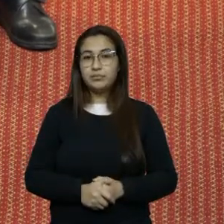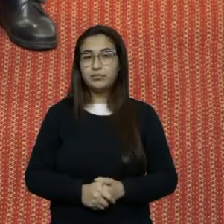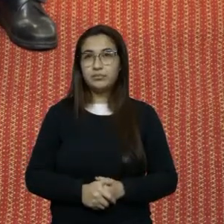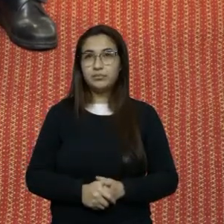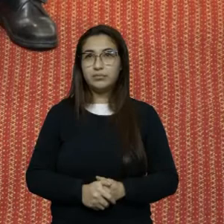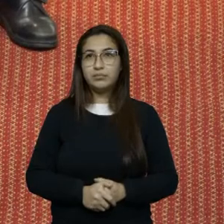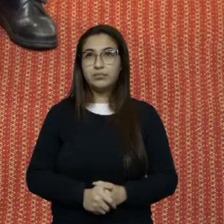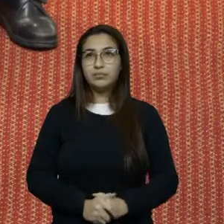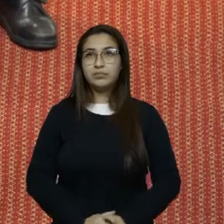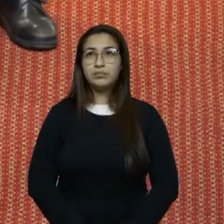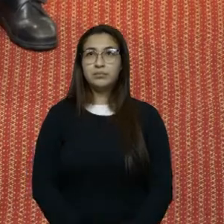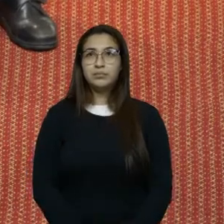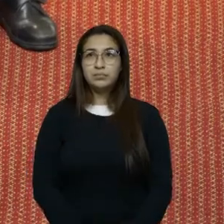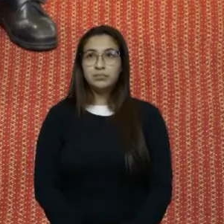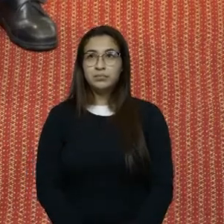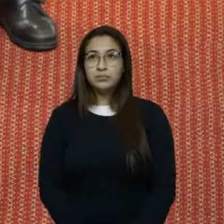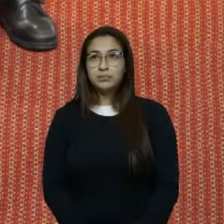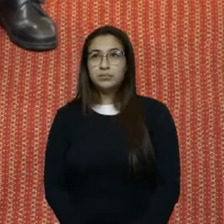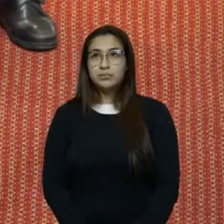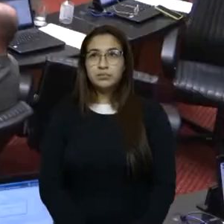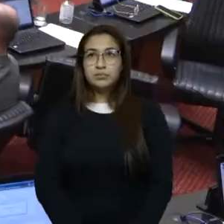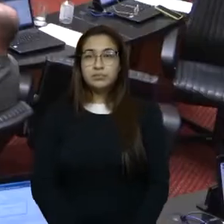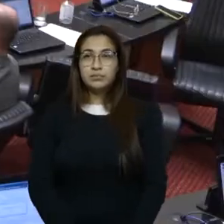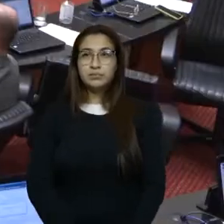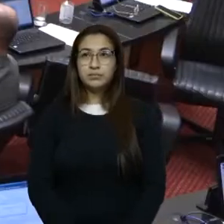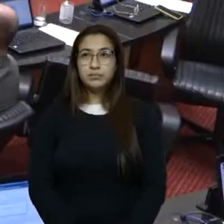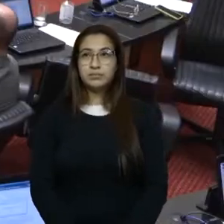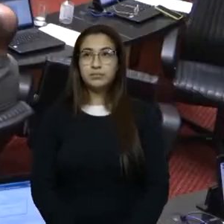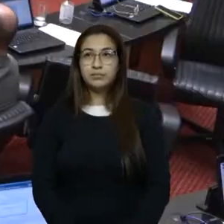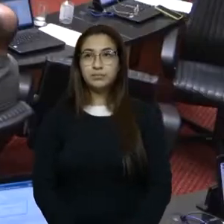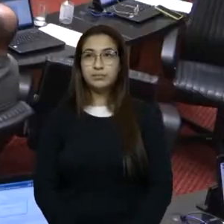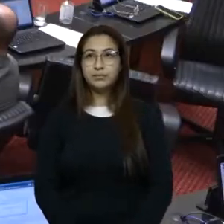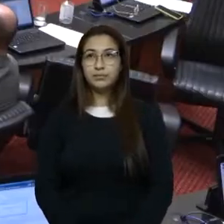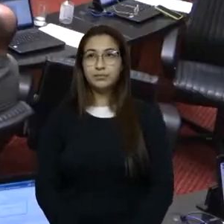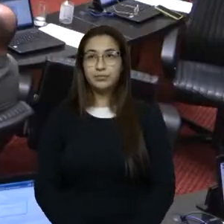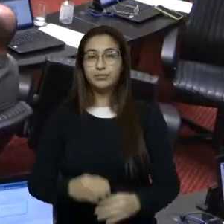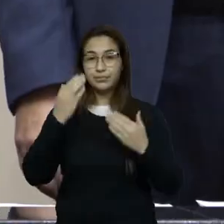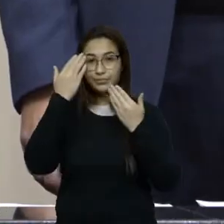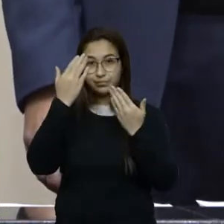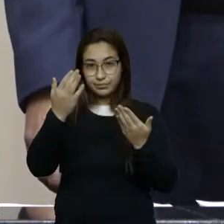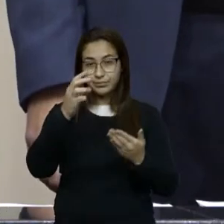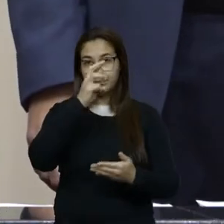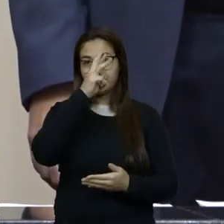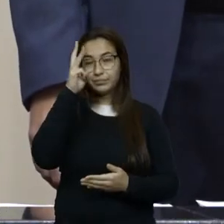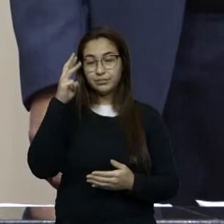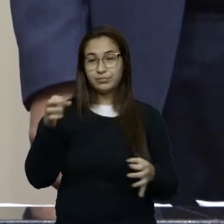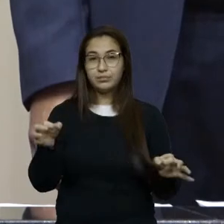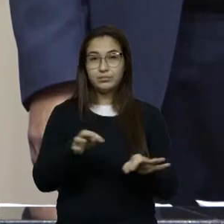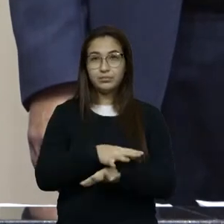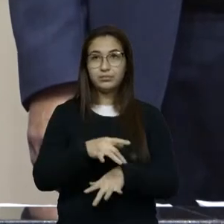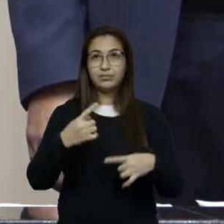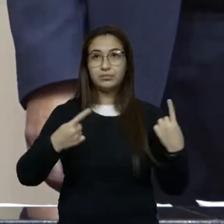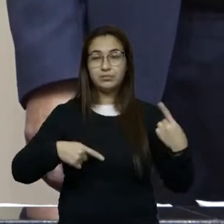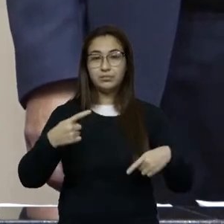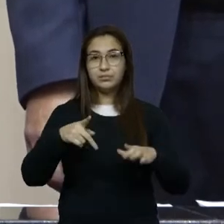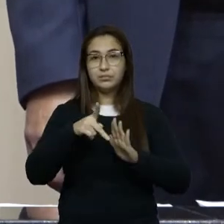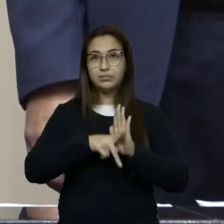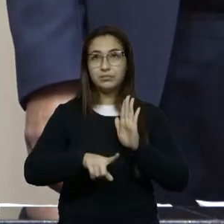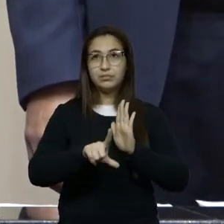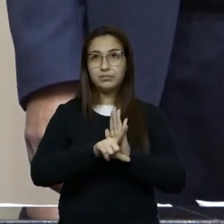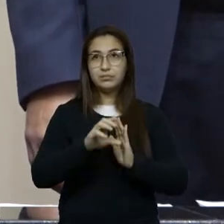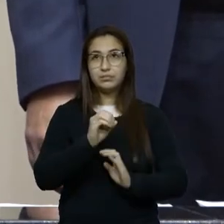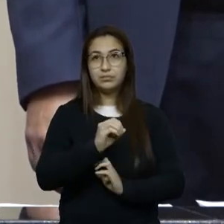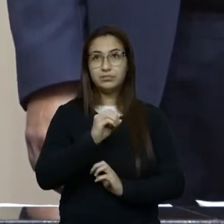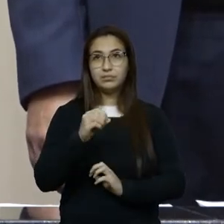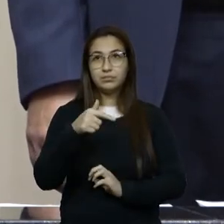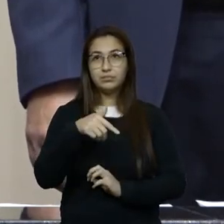e de maneira obrigado obrigado Deputado rôney encerrada a discussão sobre o PL